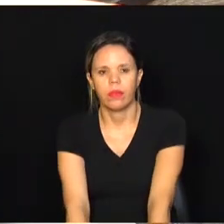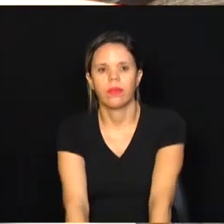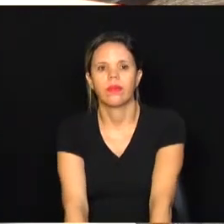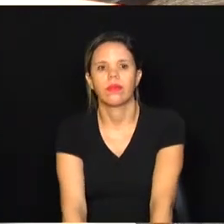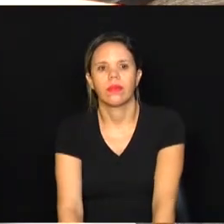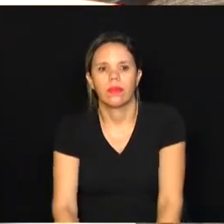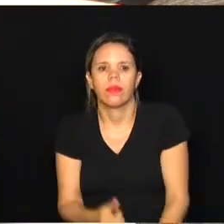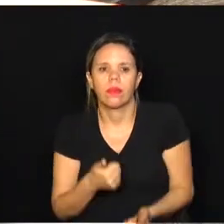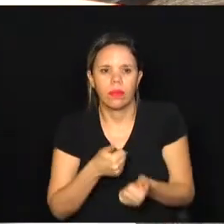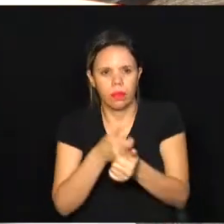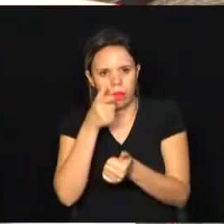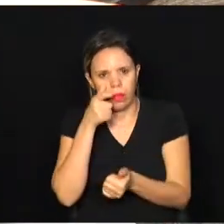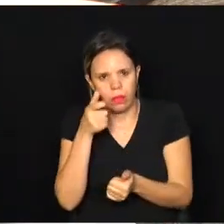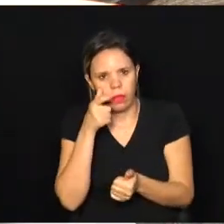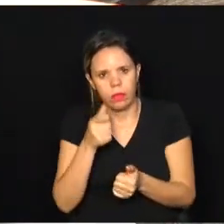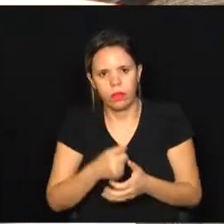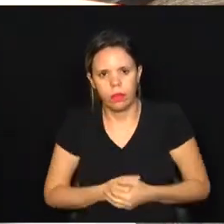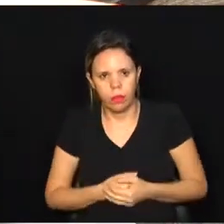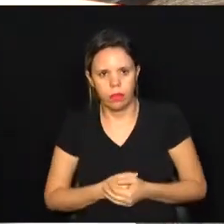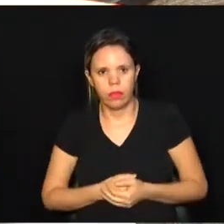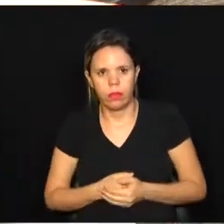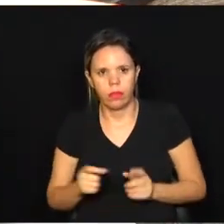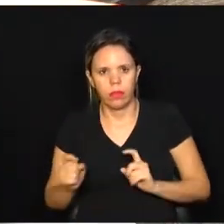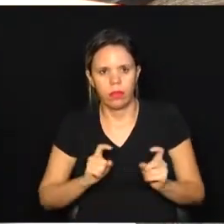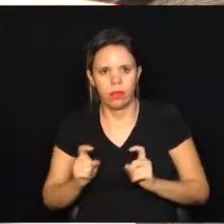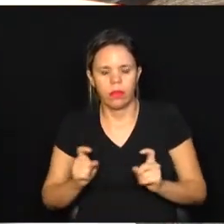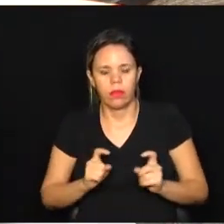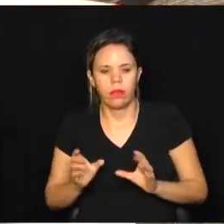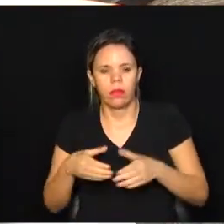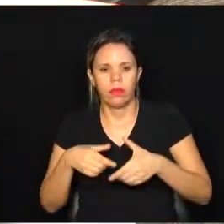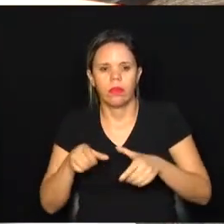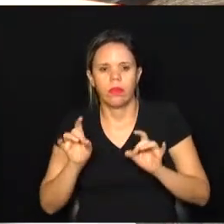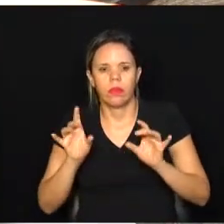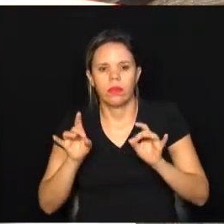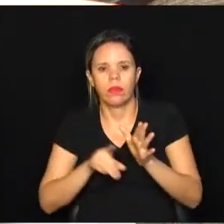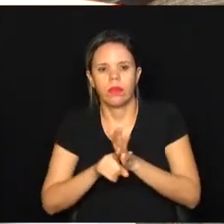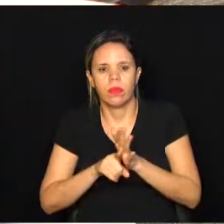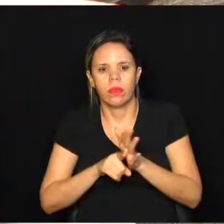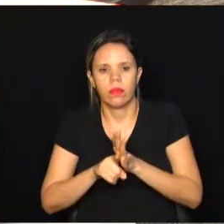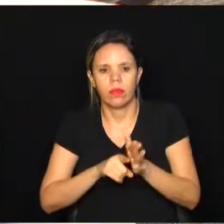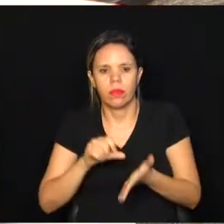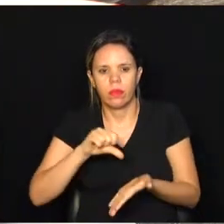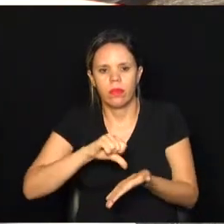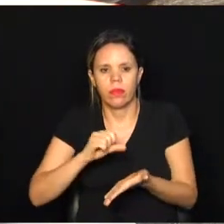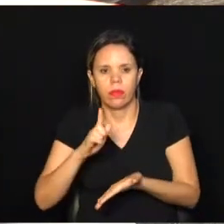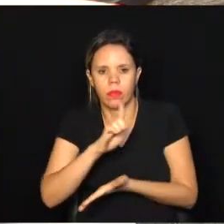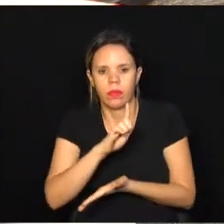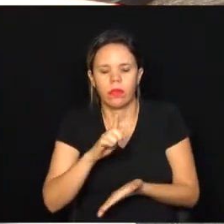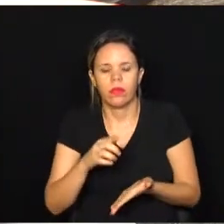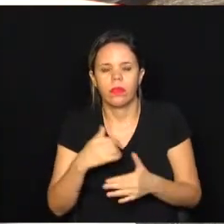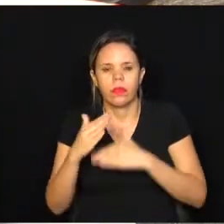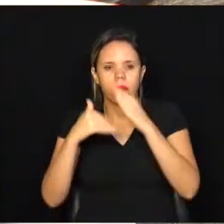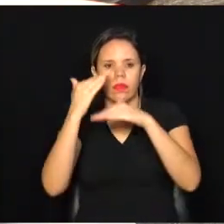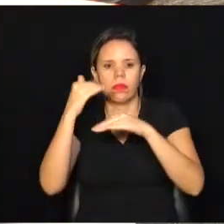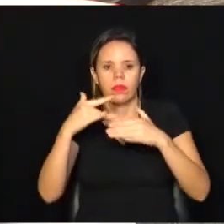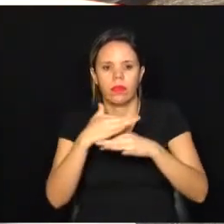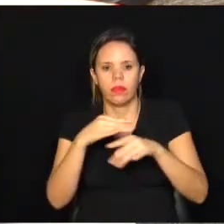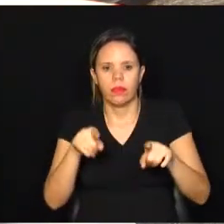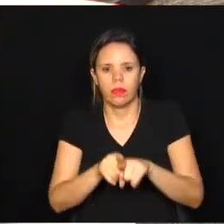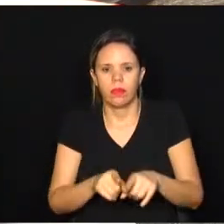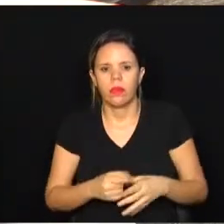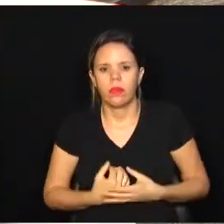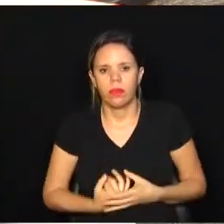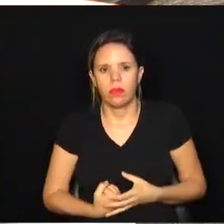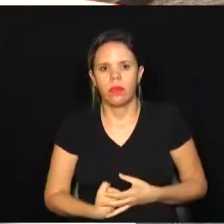Muito bem, nós acompanhamos esta reunião da Comissão Especial de Estudos sobre o desenvolvimento do Distrito do Campo